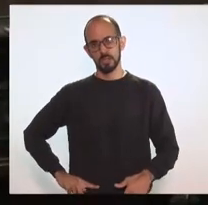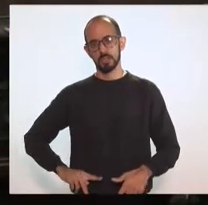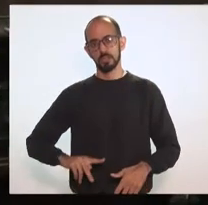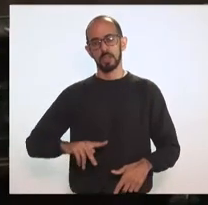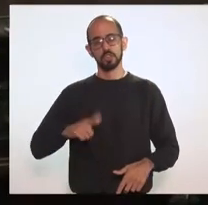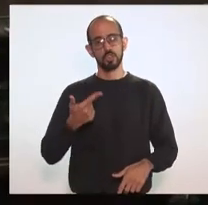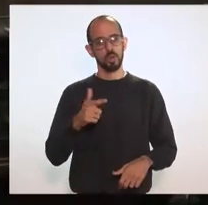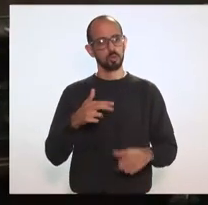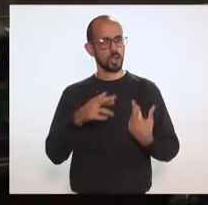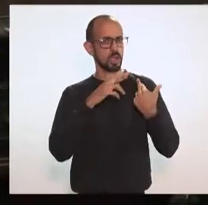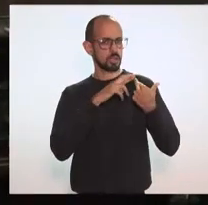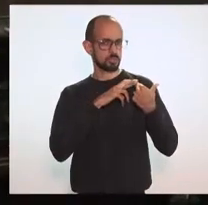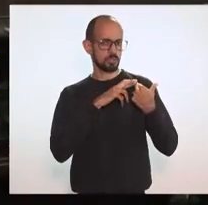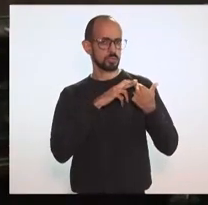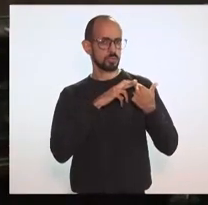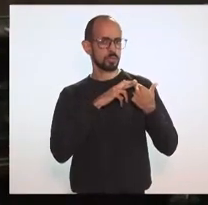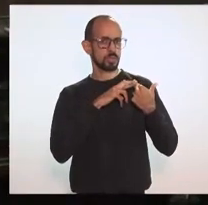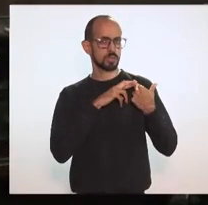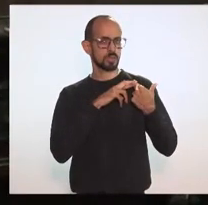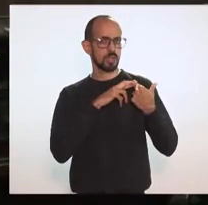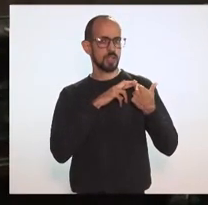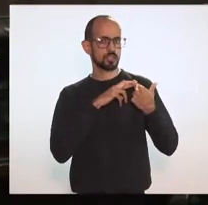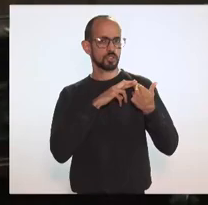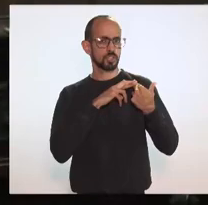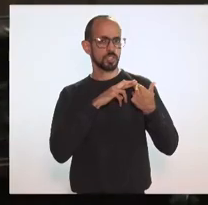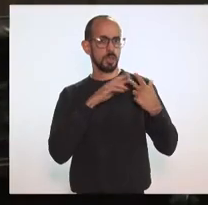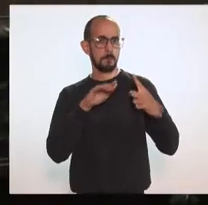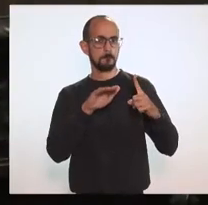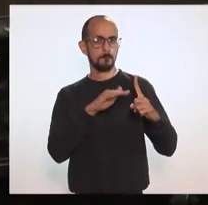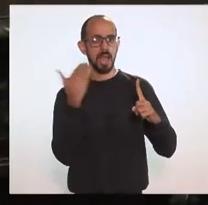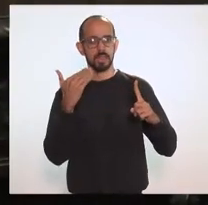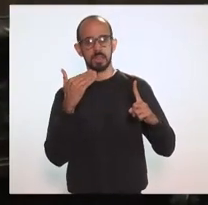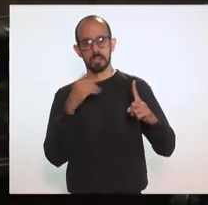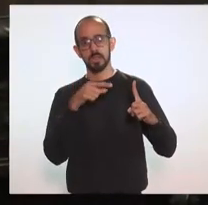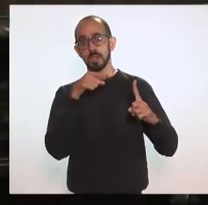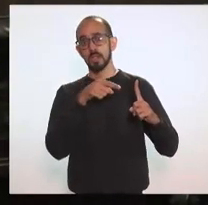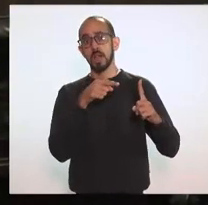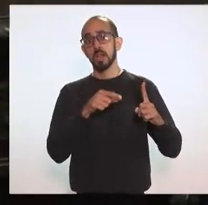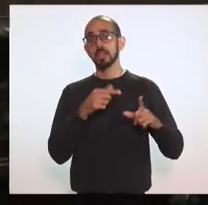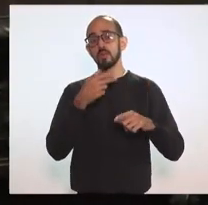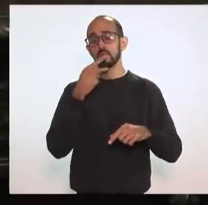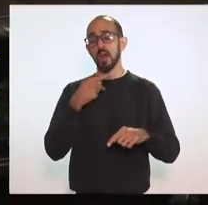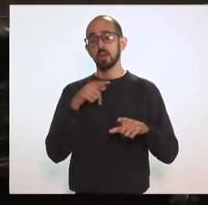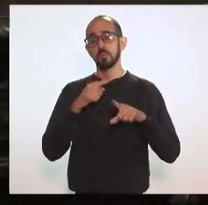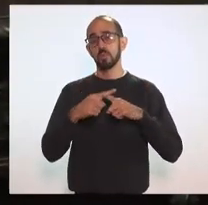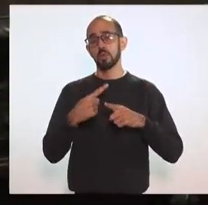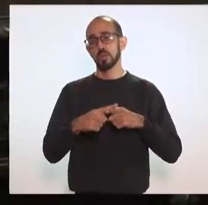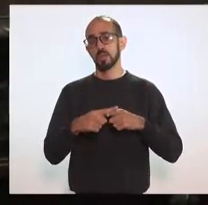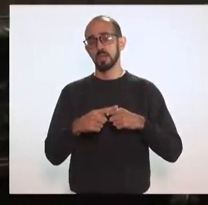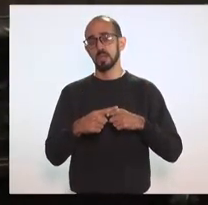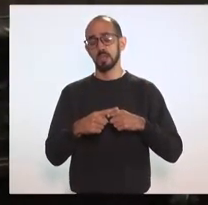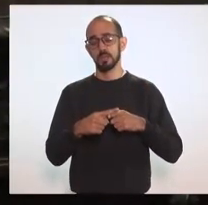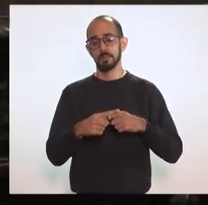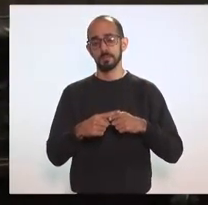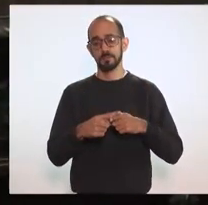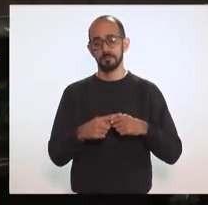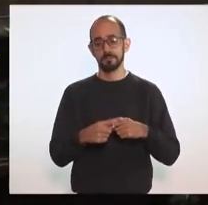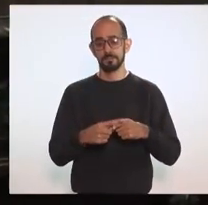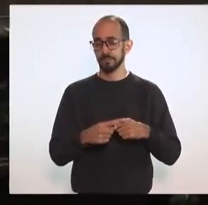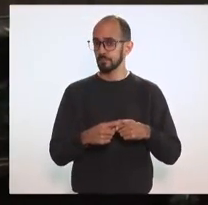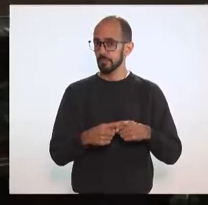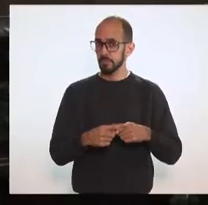criminoso o perfil genocida e infelizmente desgoverno Brasil e digo isso porque não é top demais tem